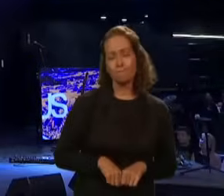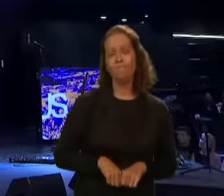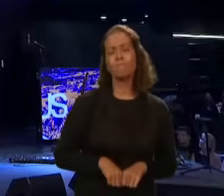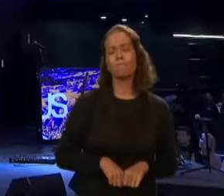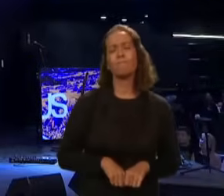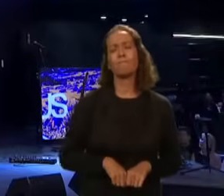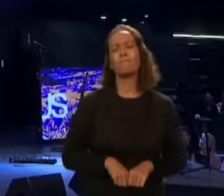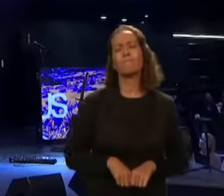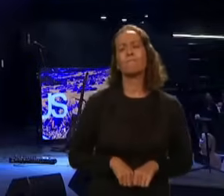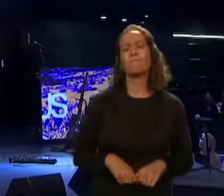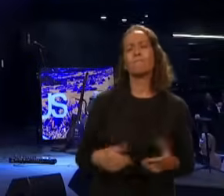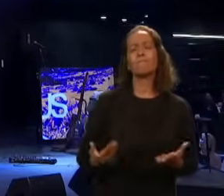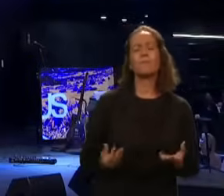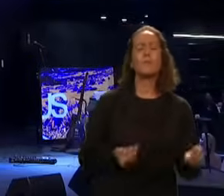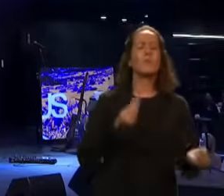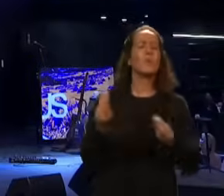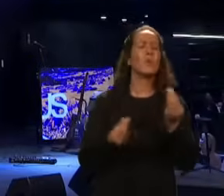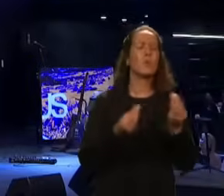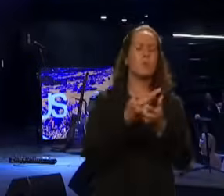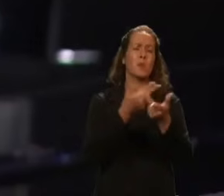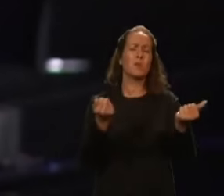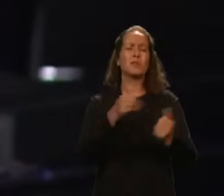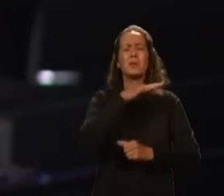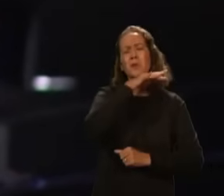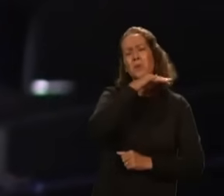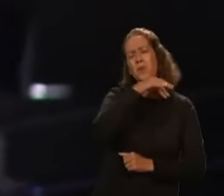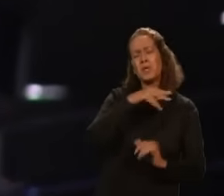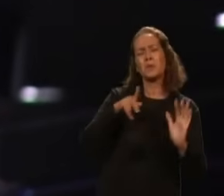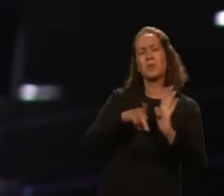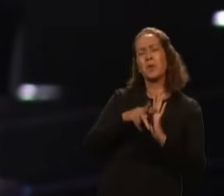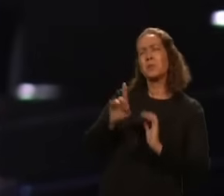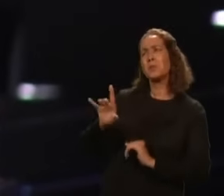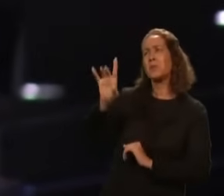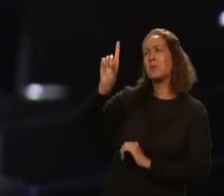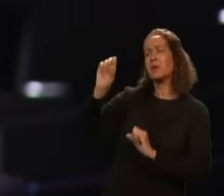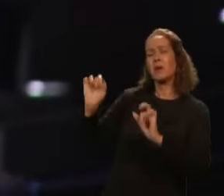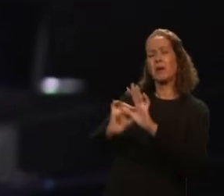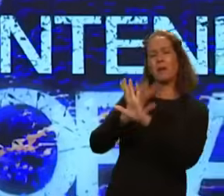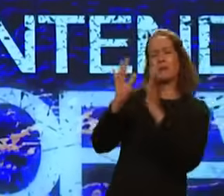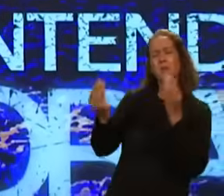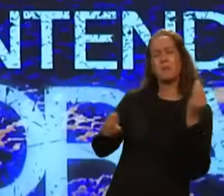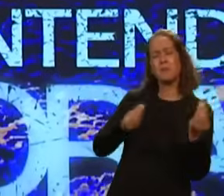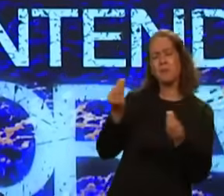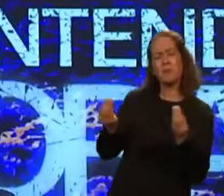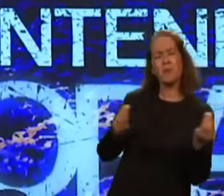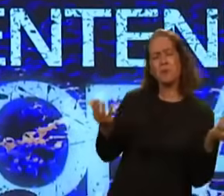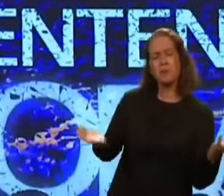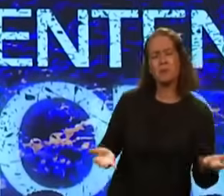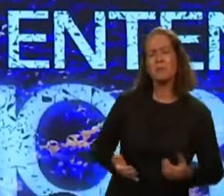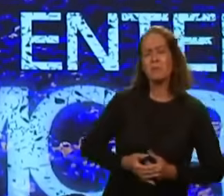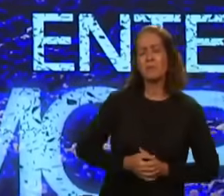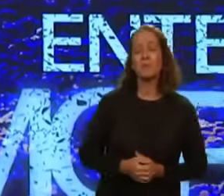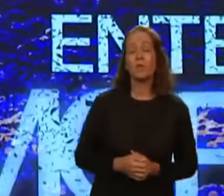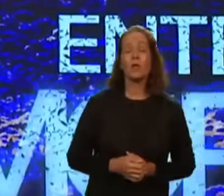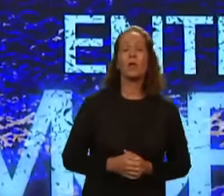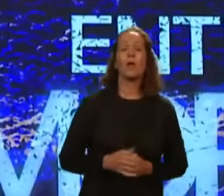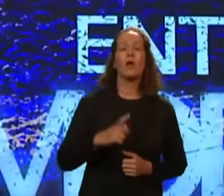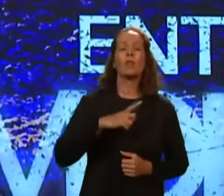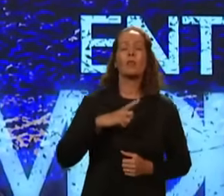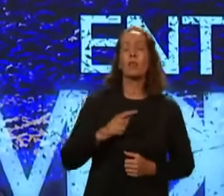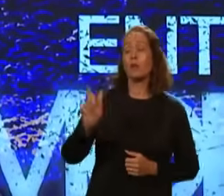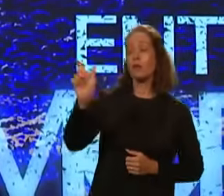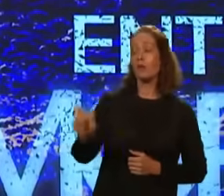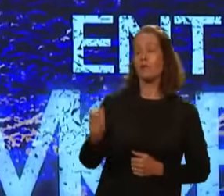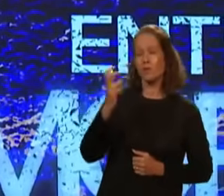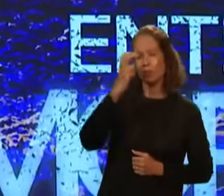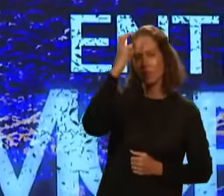Mas como uma coisa ruim é para a glória de Deus? Sendo. Um dia Jesus viu um cego. Os discípulos começaram com teologia de